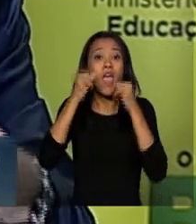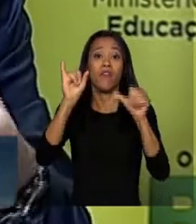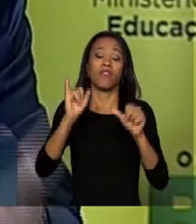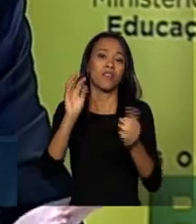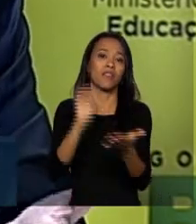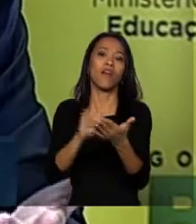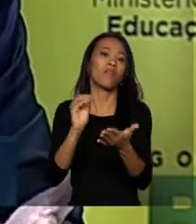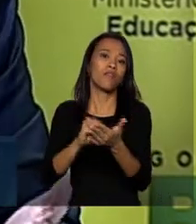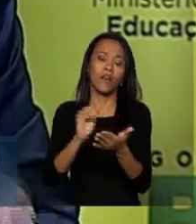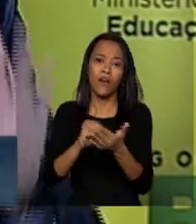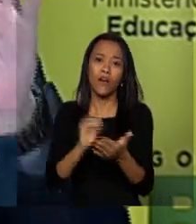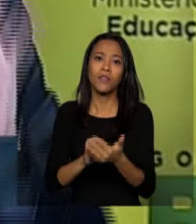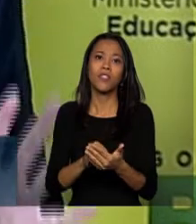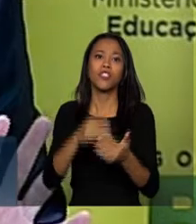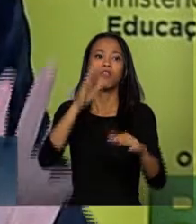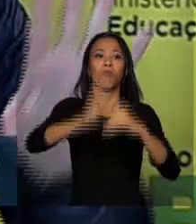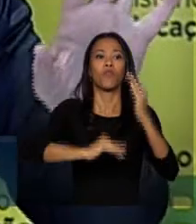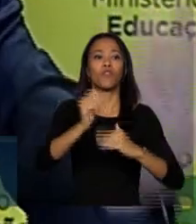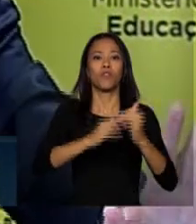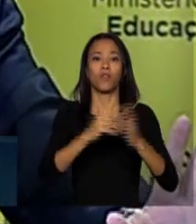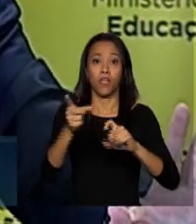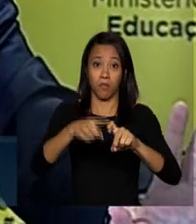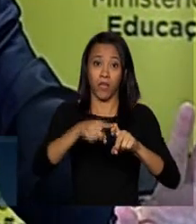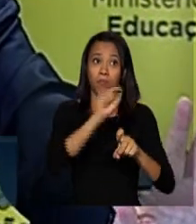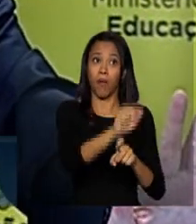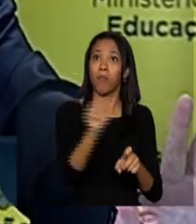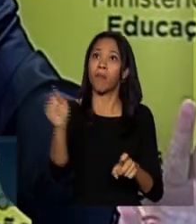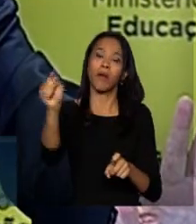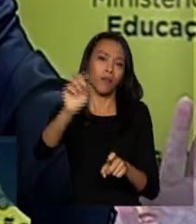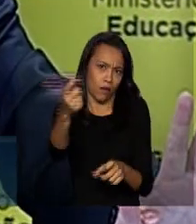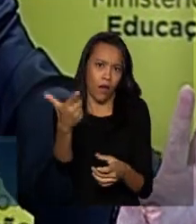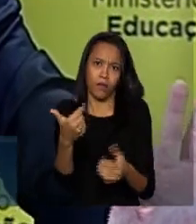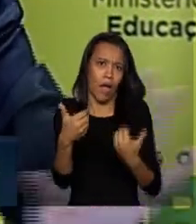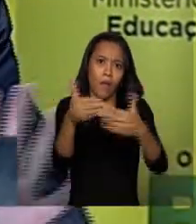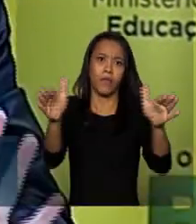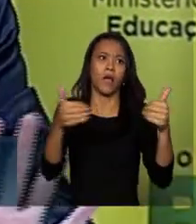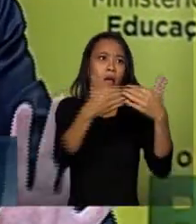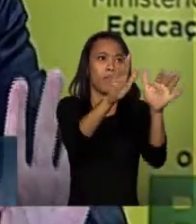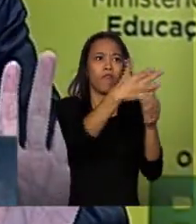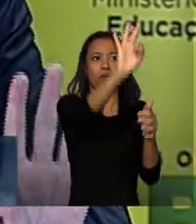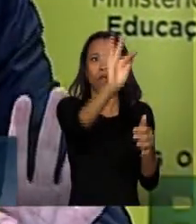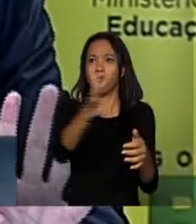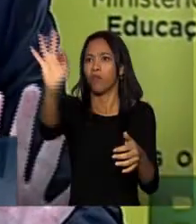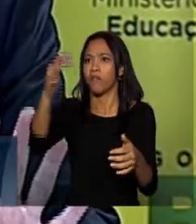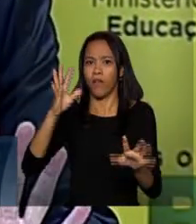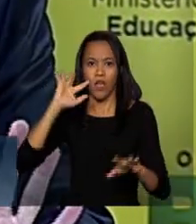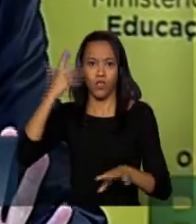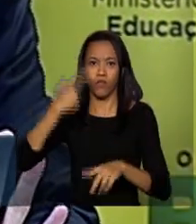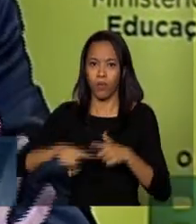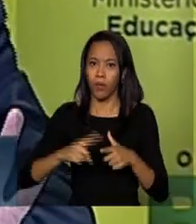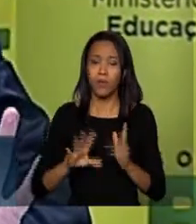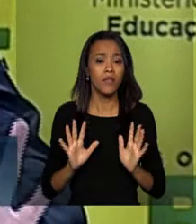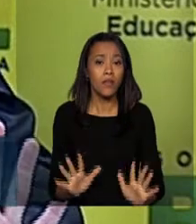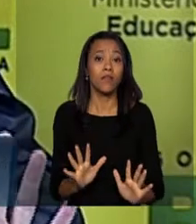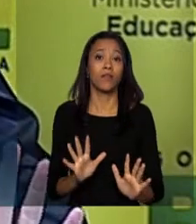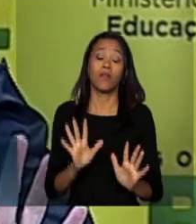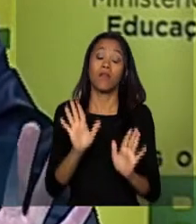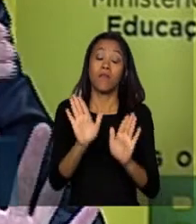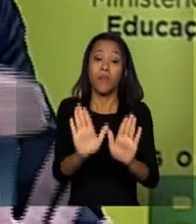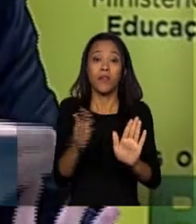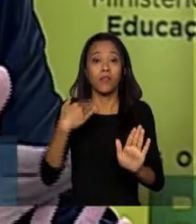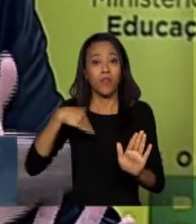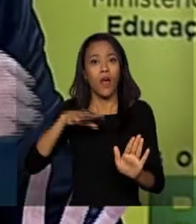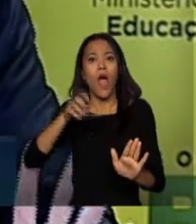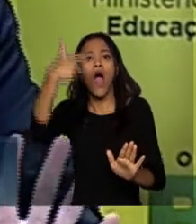na distribuição de profissionais. Que é claro que não é só abrindo faculdade que resolve. Aí se juntam outros fatores. Mas nós já dissemos